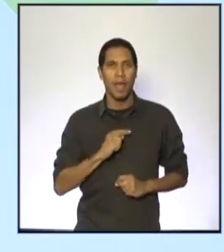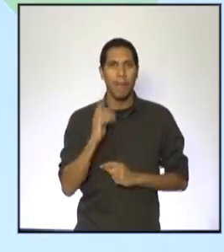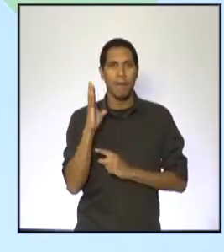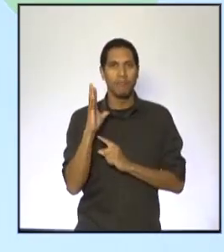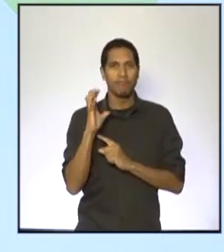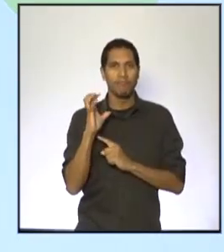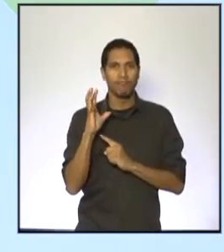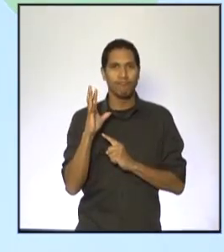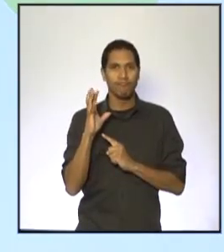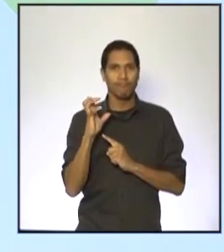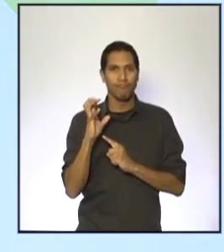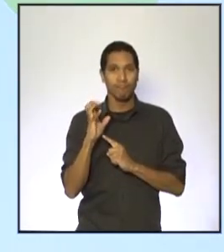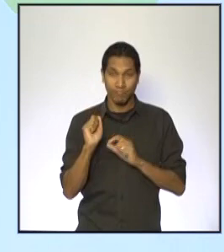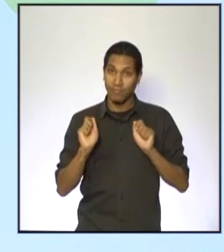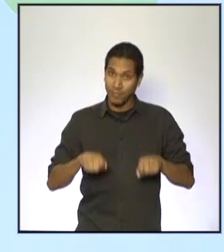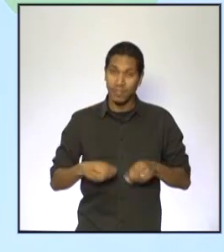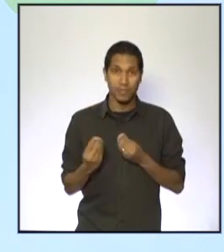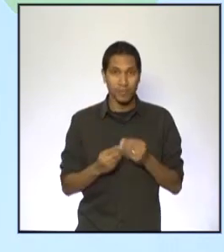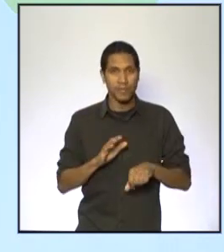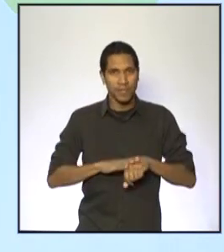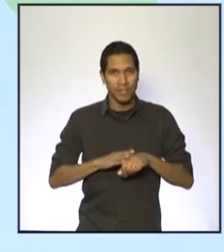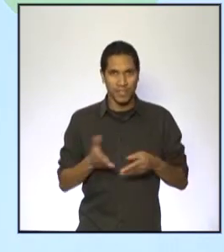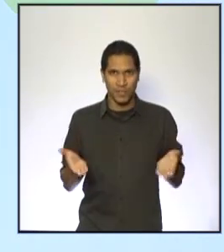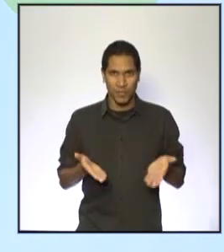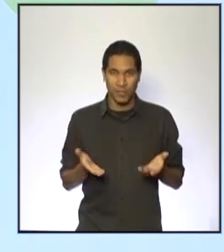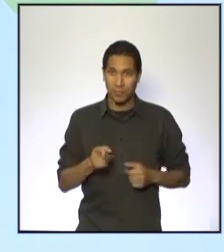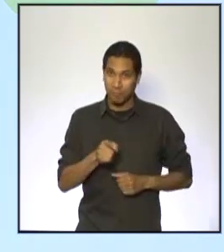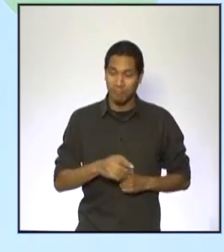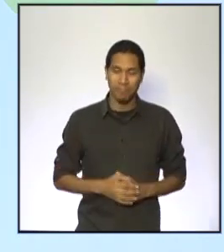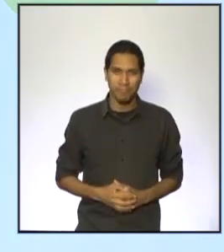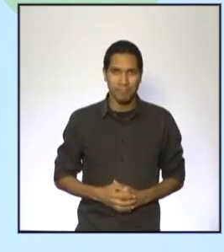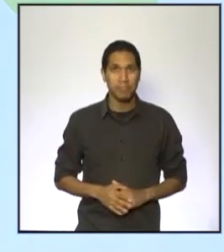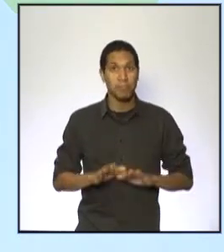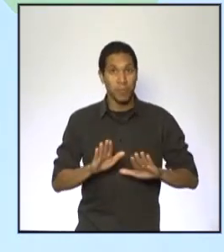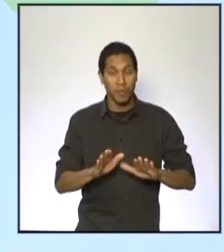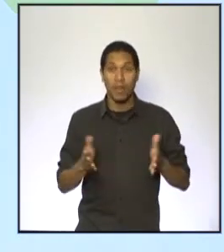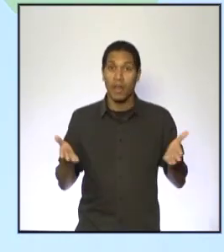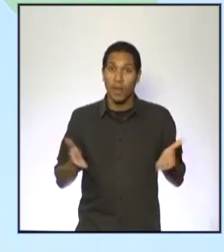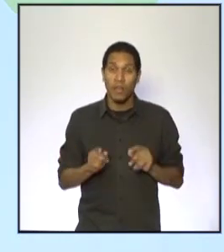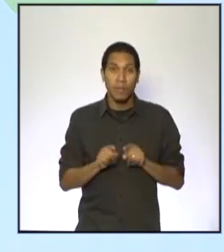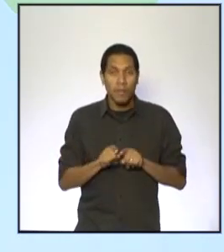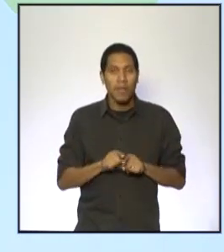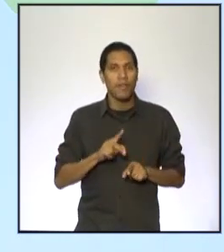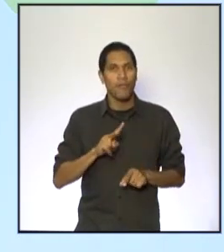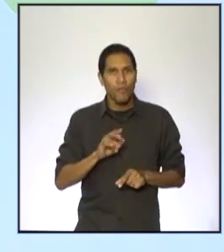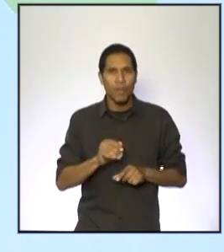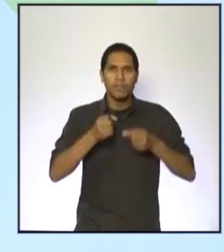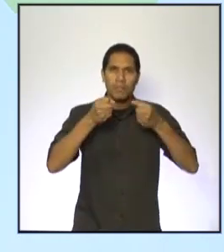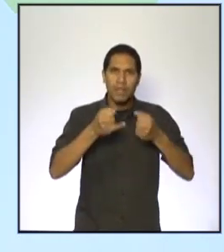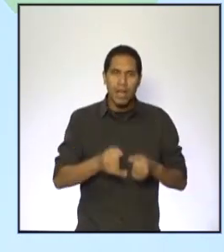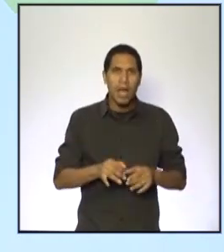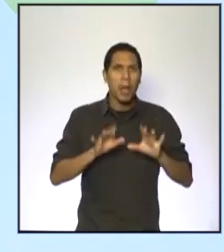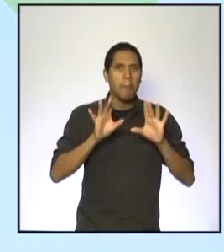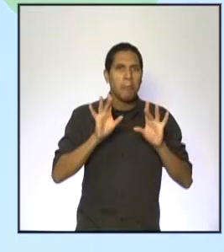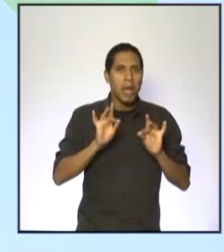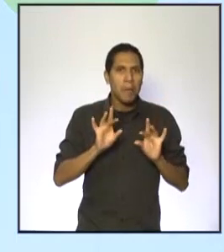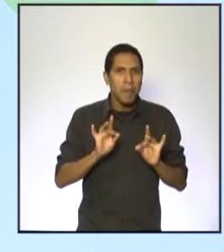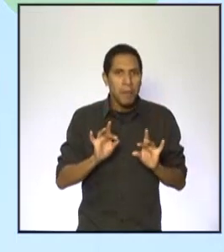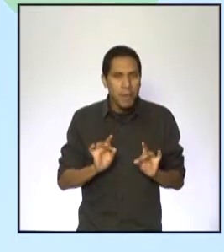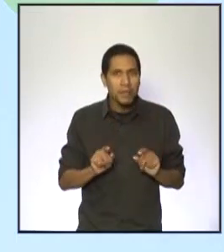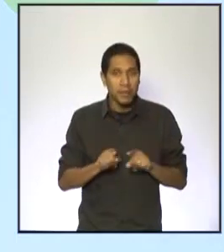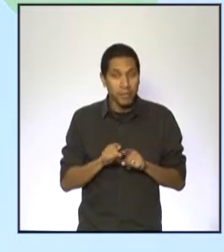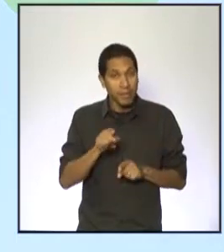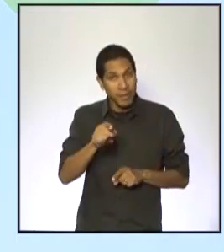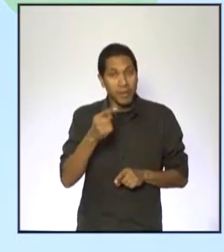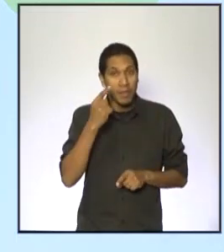isso que nós vamos fazer aqui. Então, agora eu vou falar bem pausadamente para que você possa, então, pegar alguns materiais que você